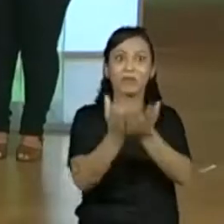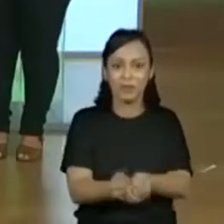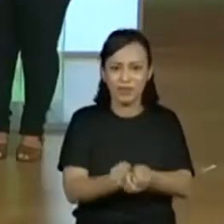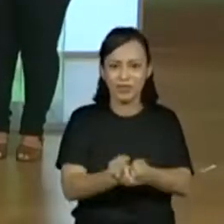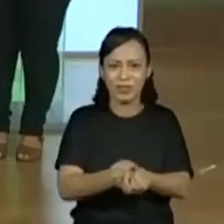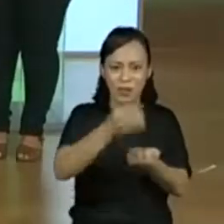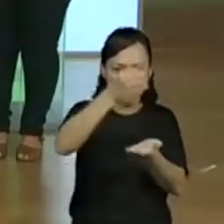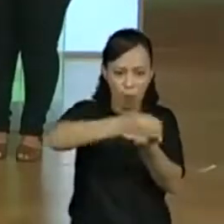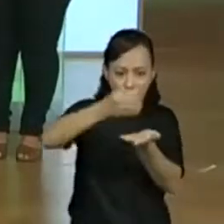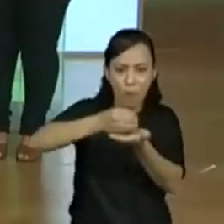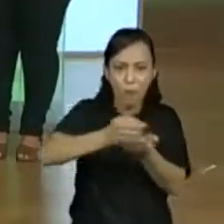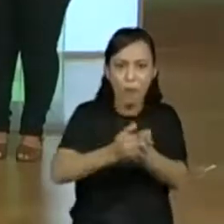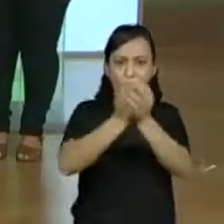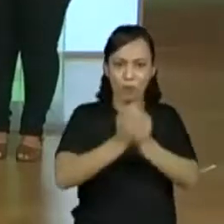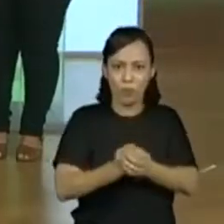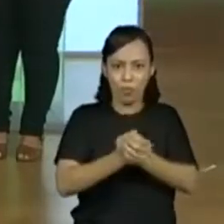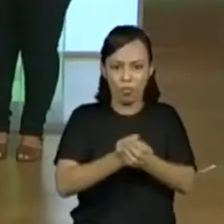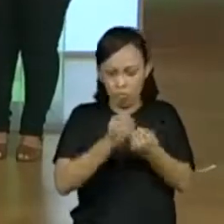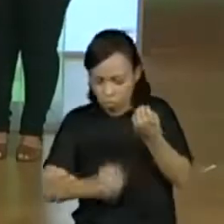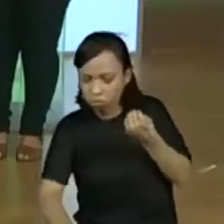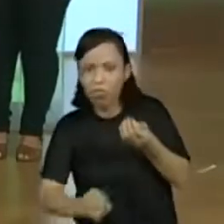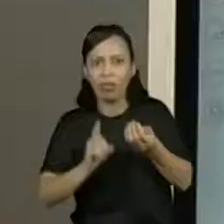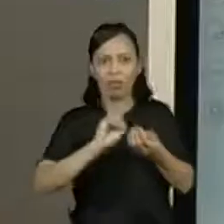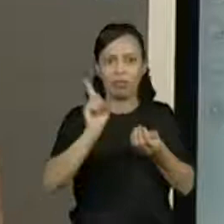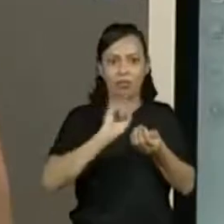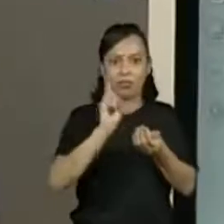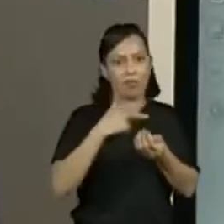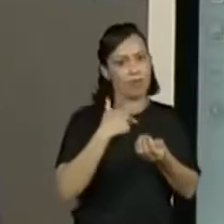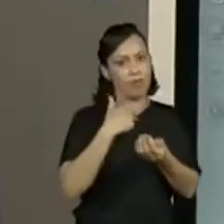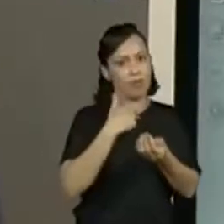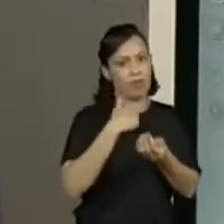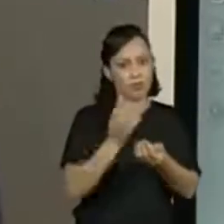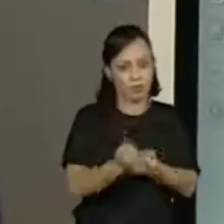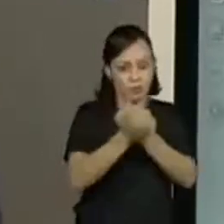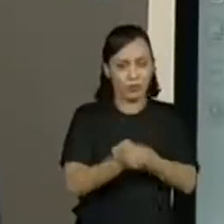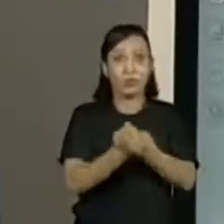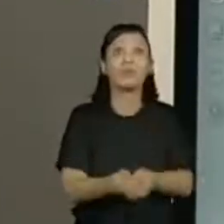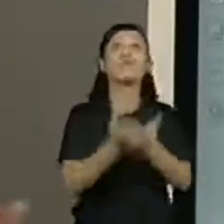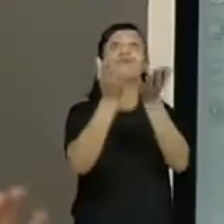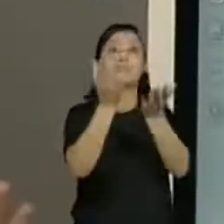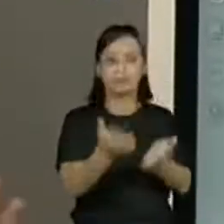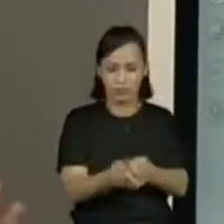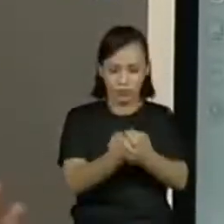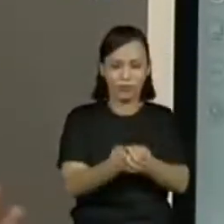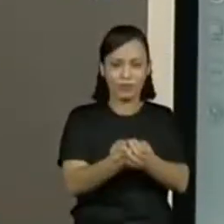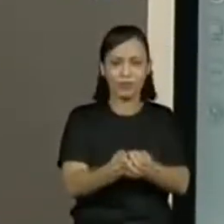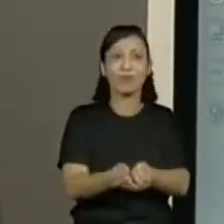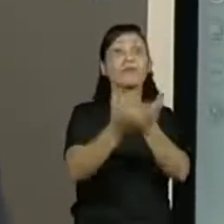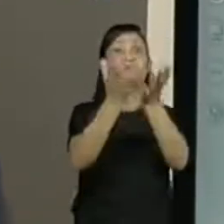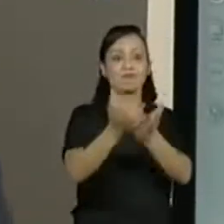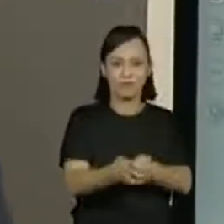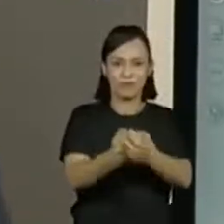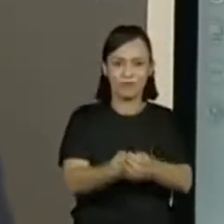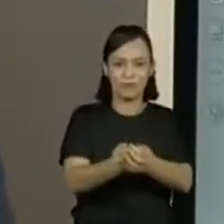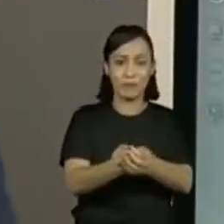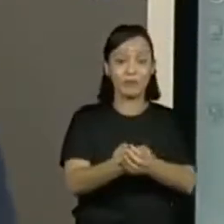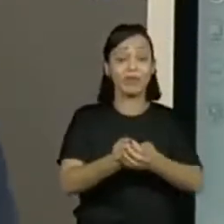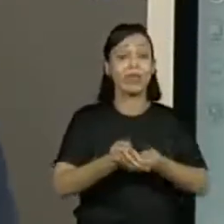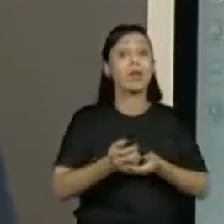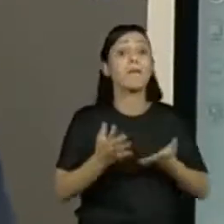Marias tem já o nome de várias alunas que conversam é que a gente quer Maria nossa Lotofácil